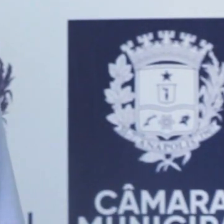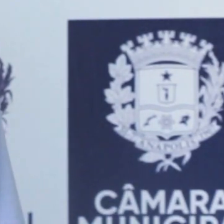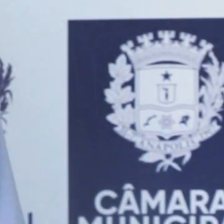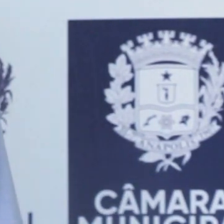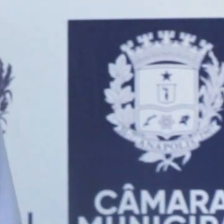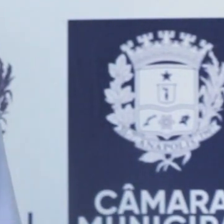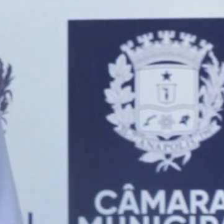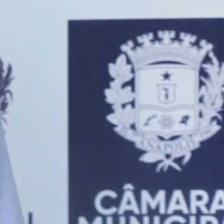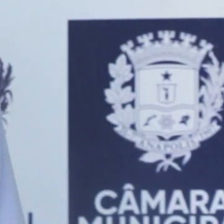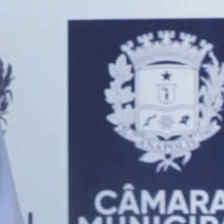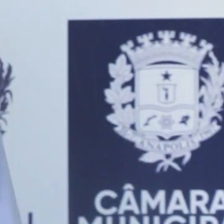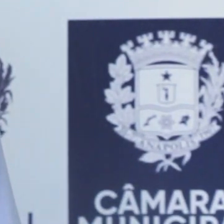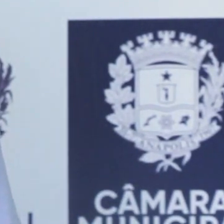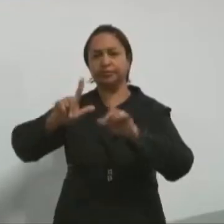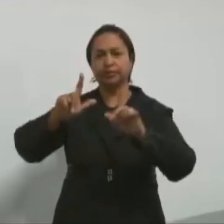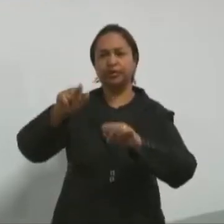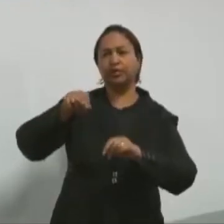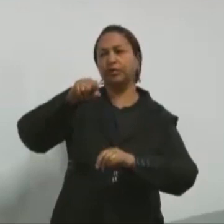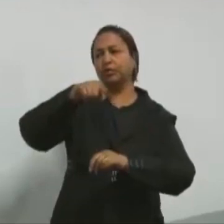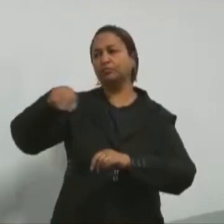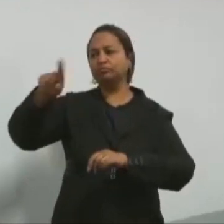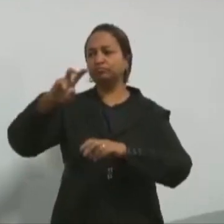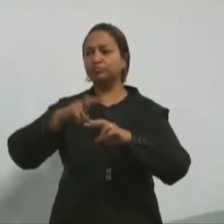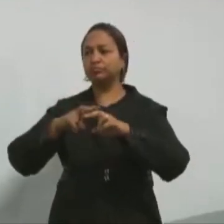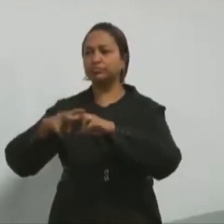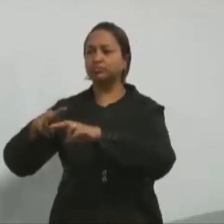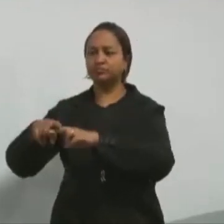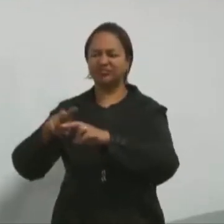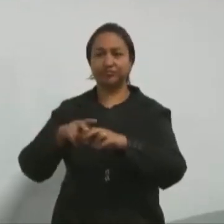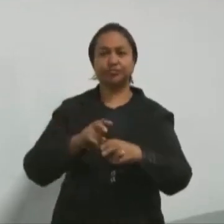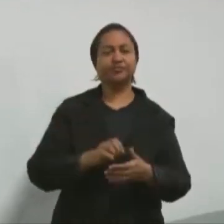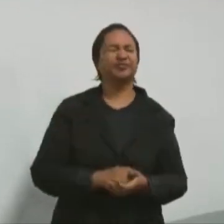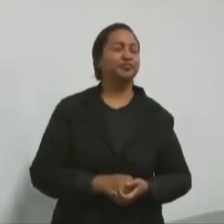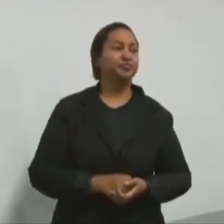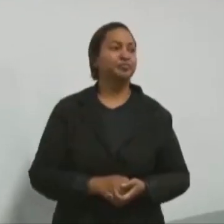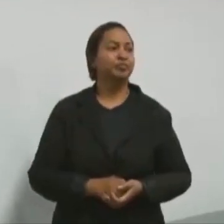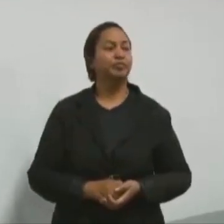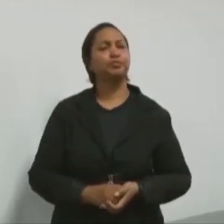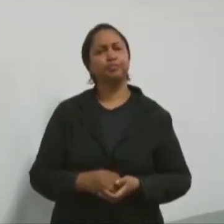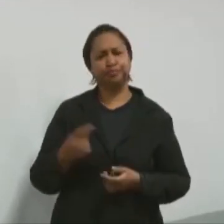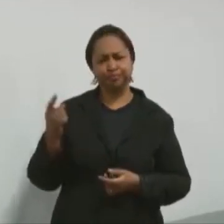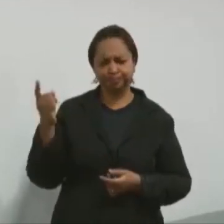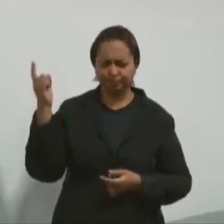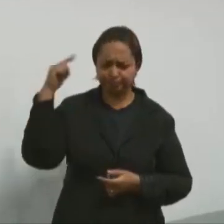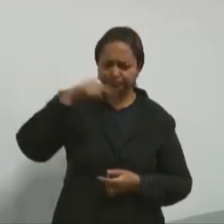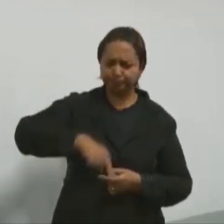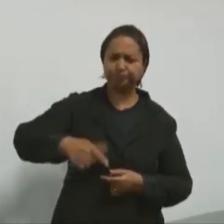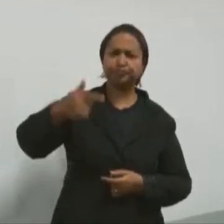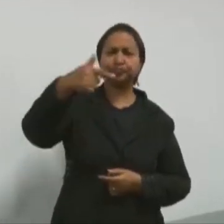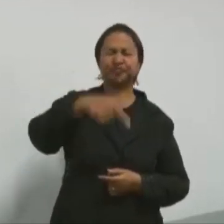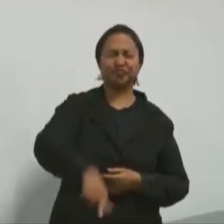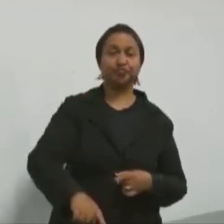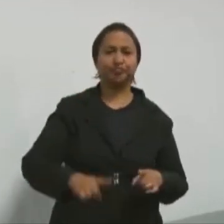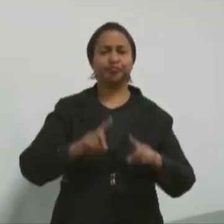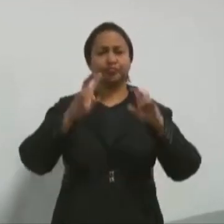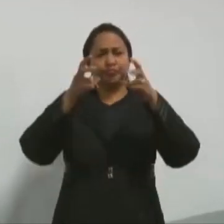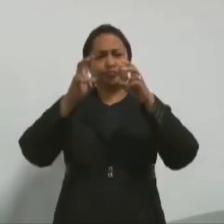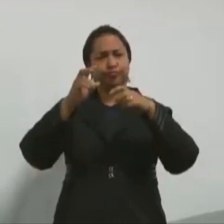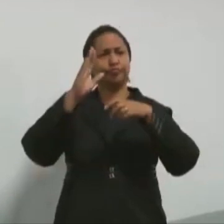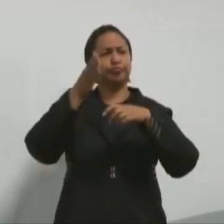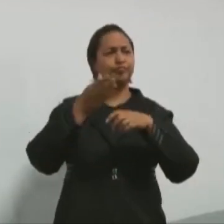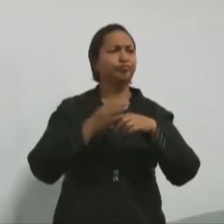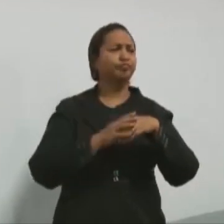esgoto na região oeste na verdade eu venho aqui mais uma vez o assunto de certa forma tem passado por dizer